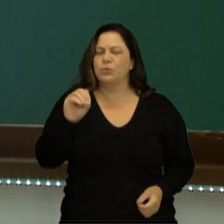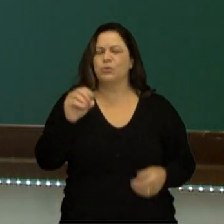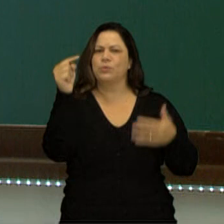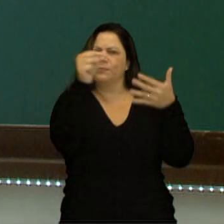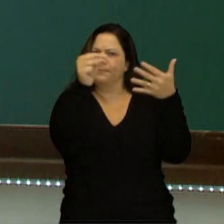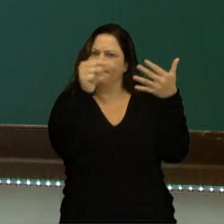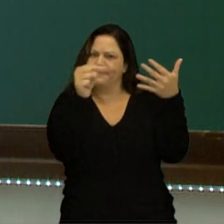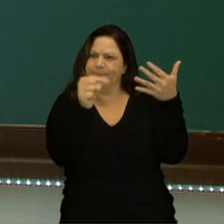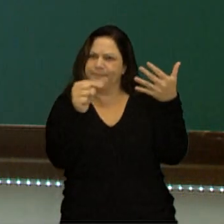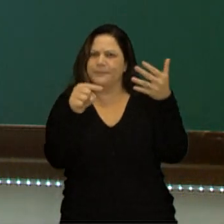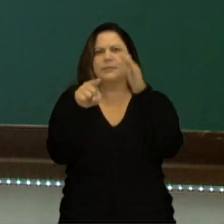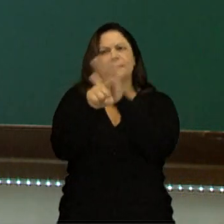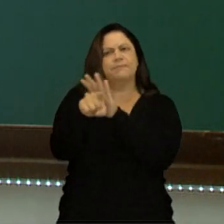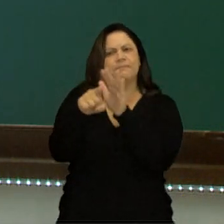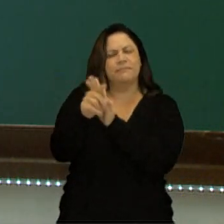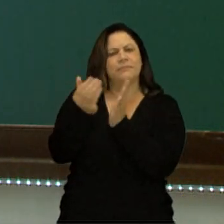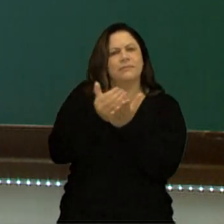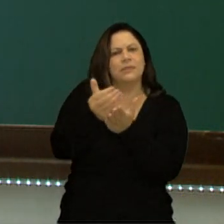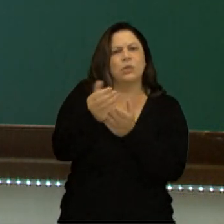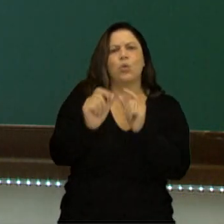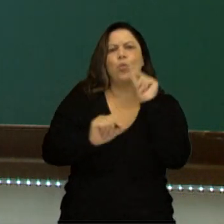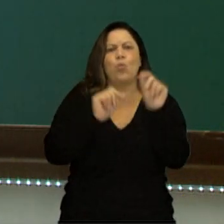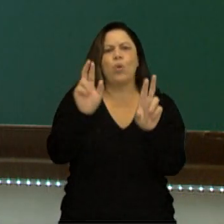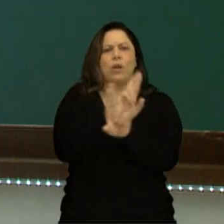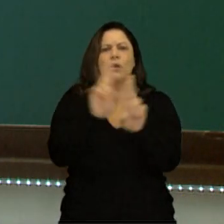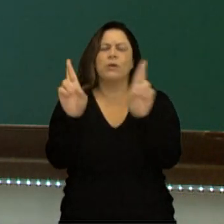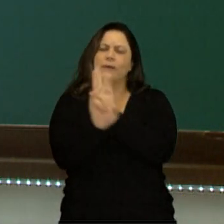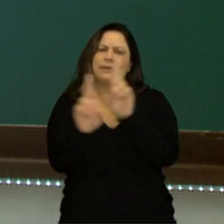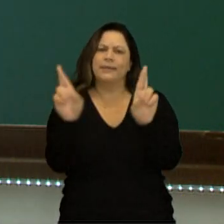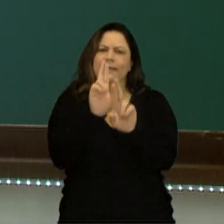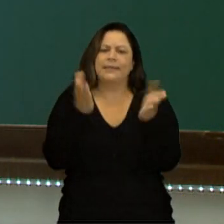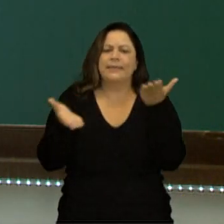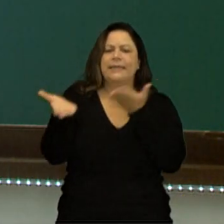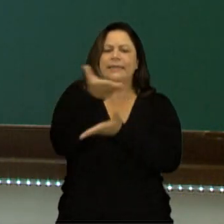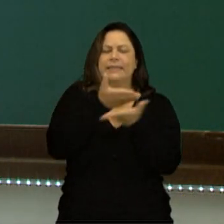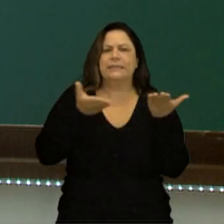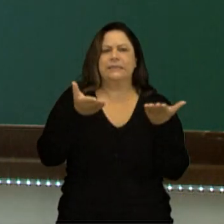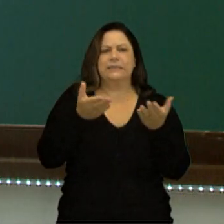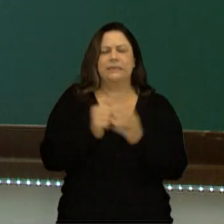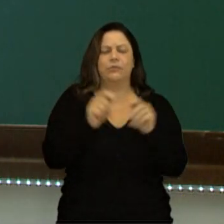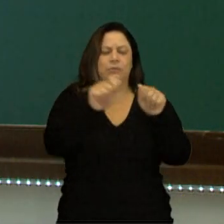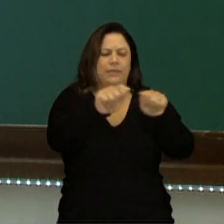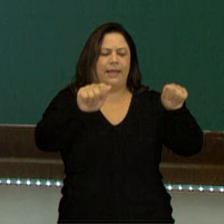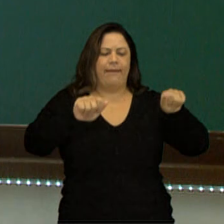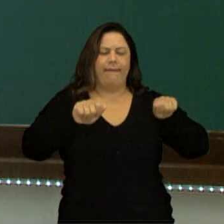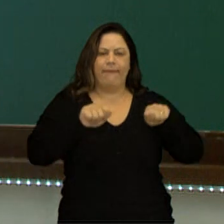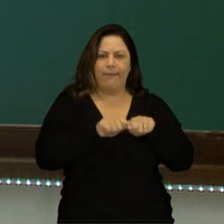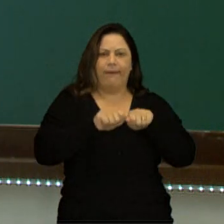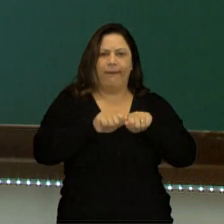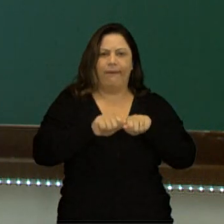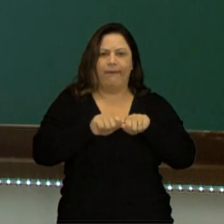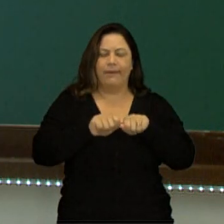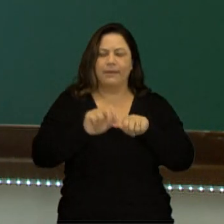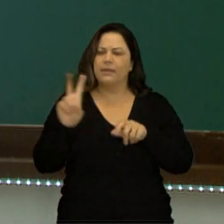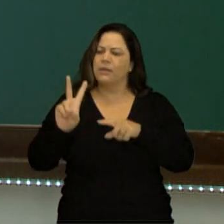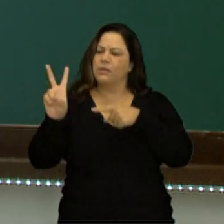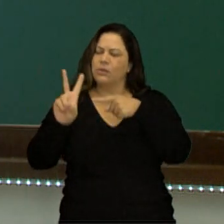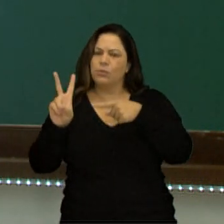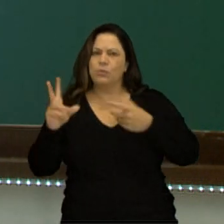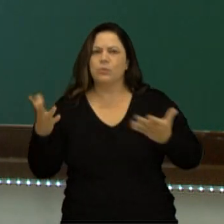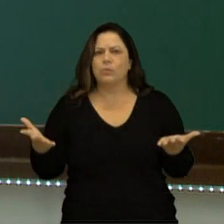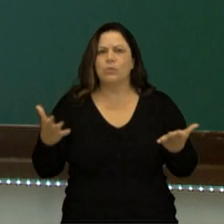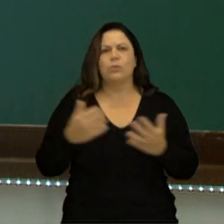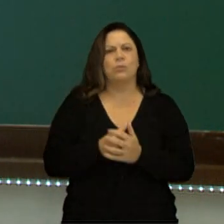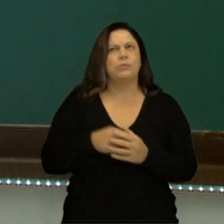Sempre a gente começa com uma perguntinha aqui. Qual a relação que a gente tem da área com o volume, né? Então você vai pensar,